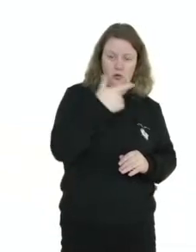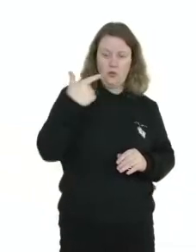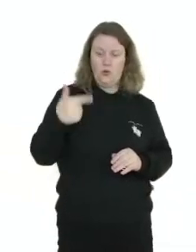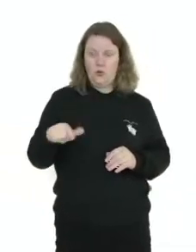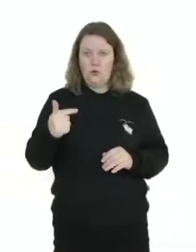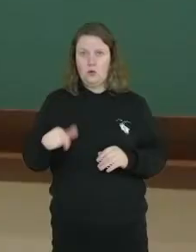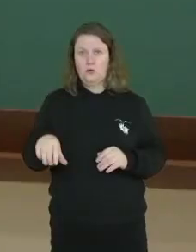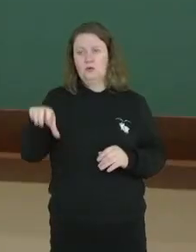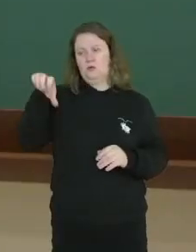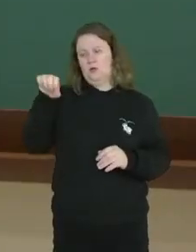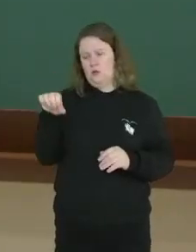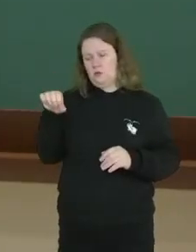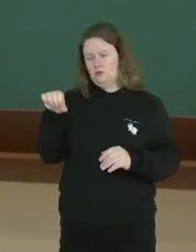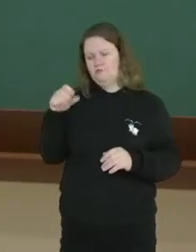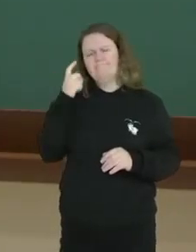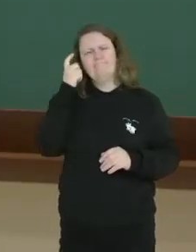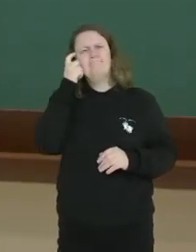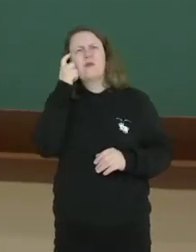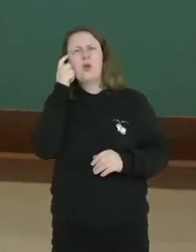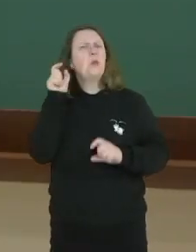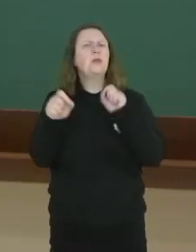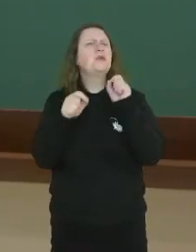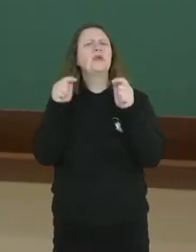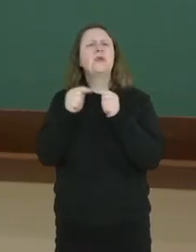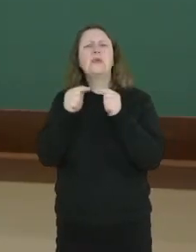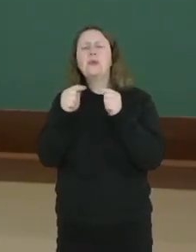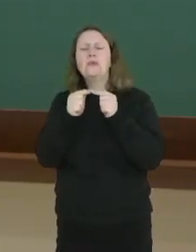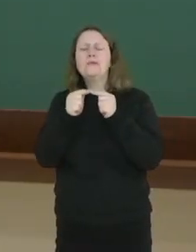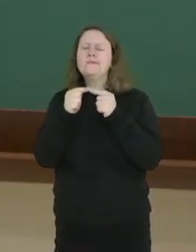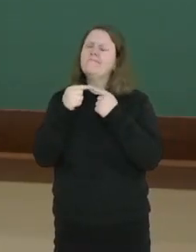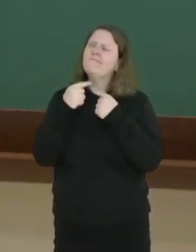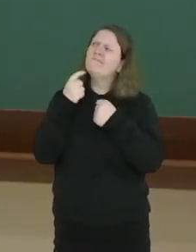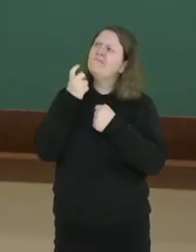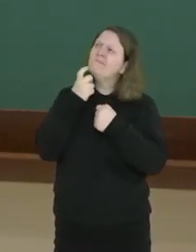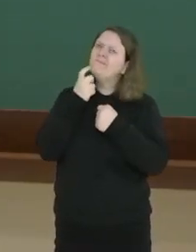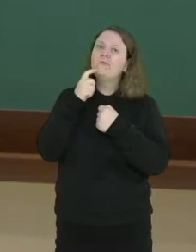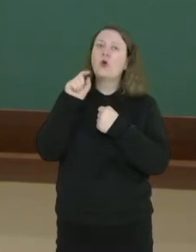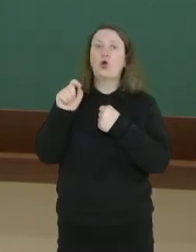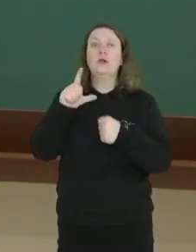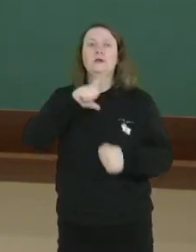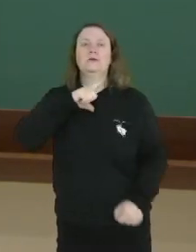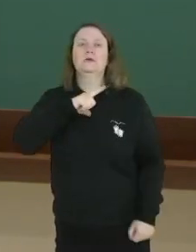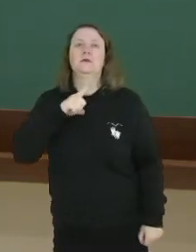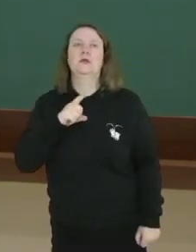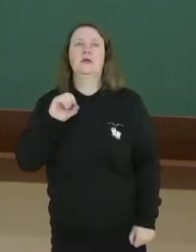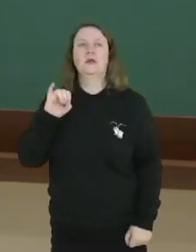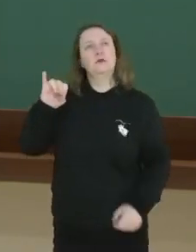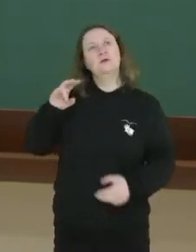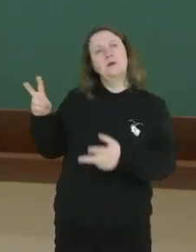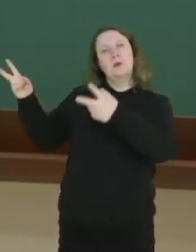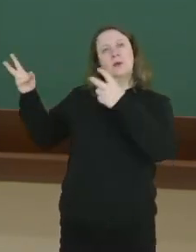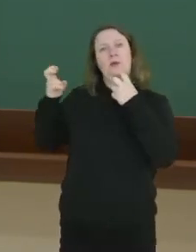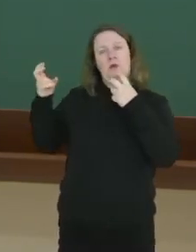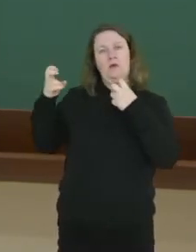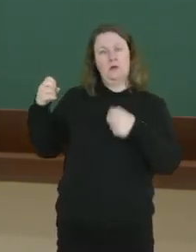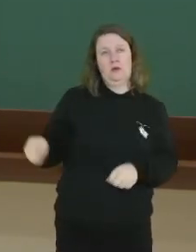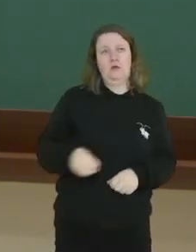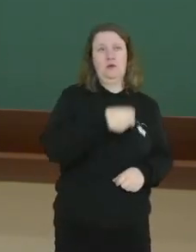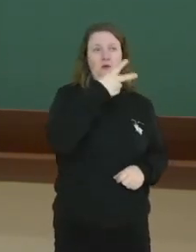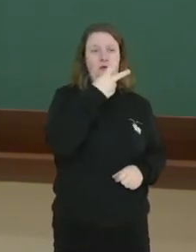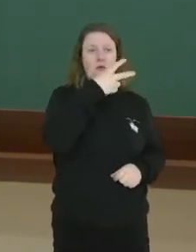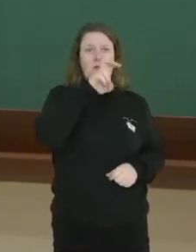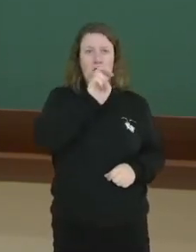aqui deu 9. E daí, tem alguma relação? Tem, né? Se você reparar, a área do maior